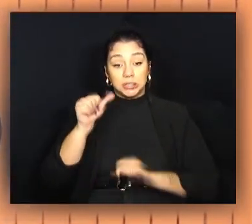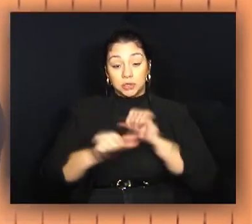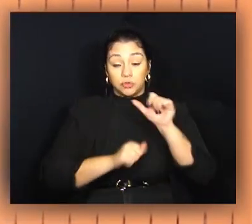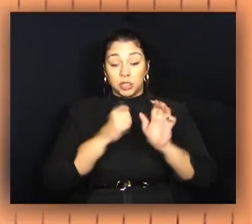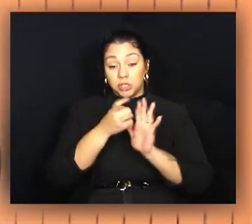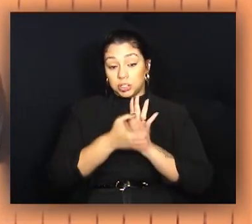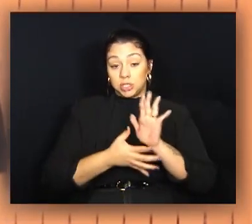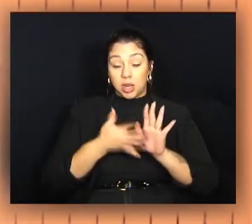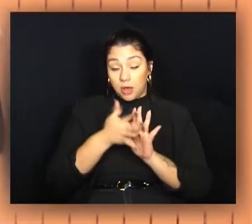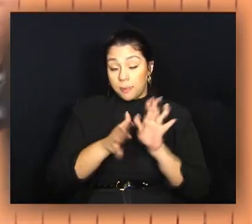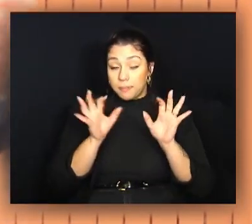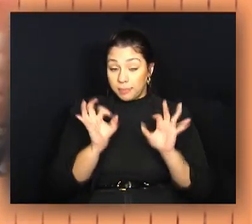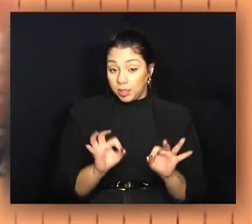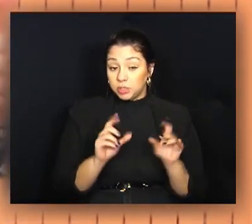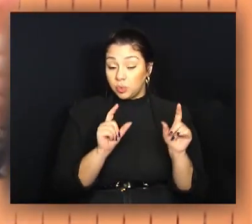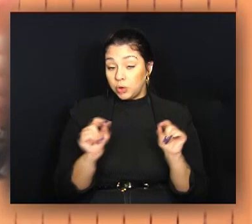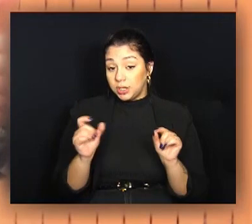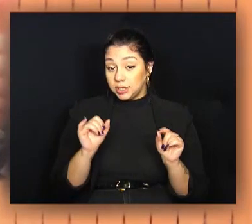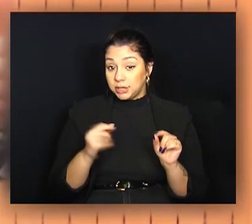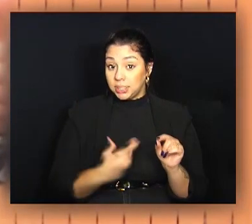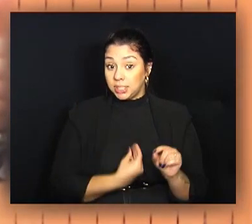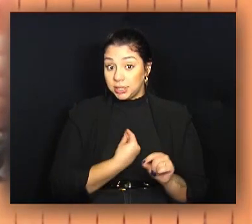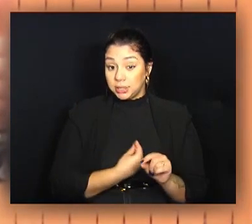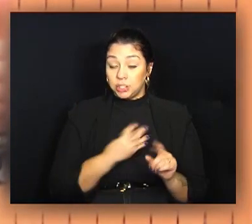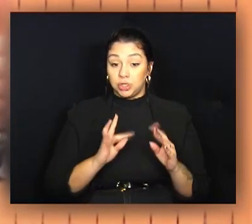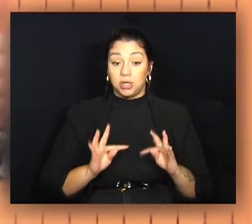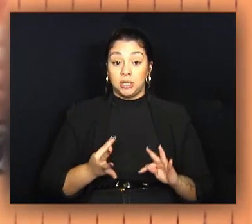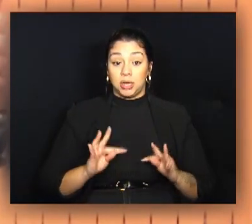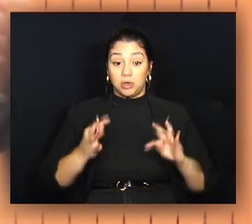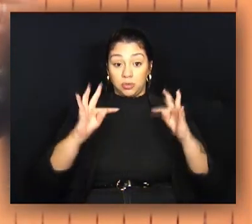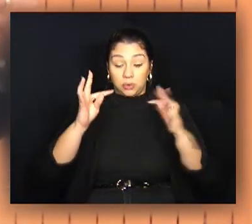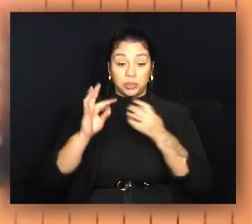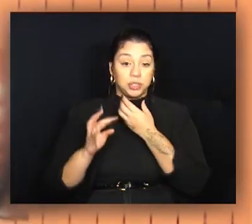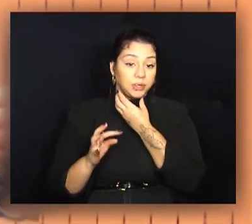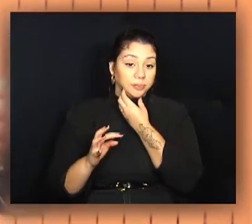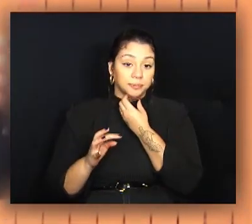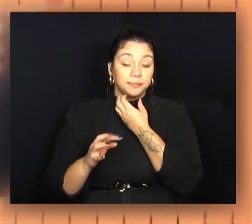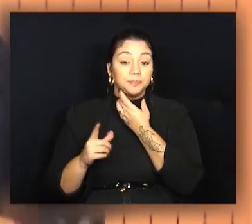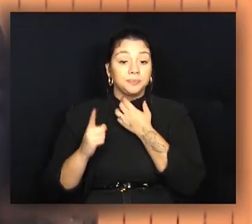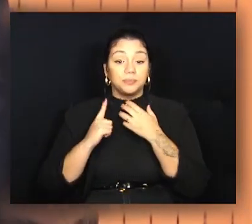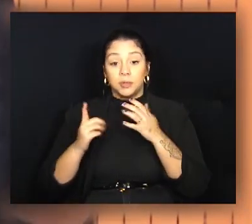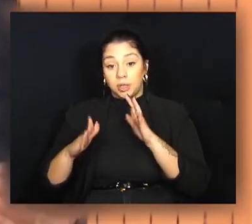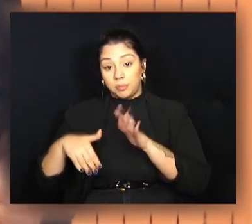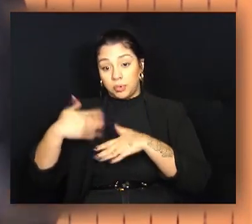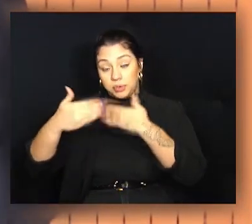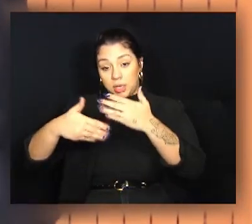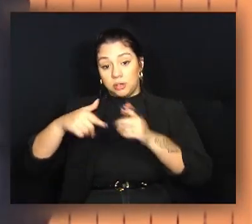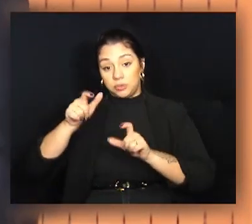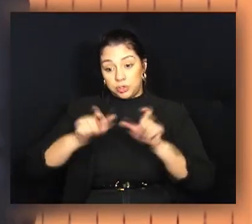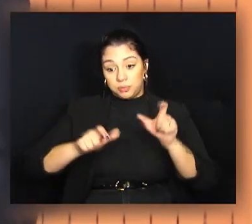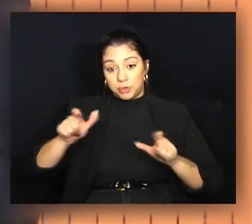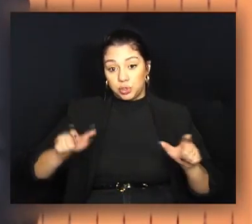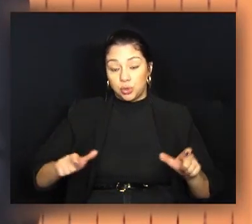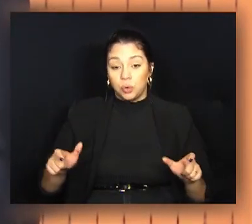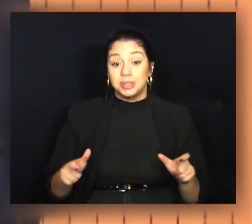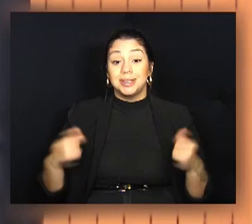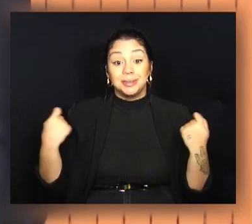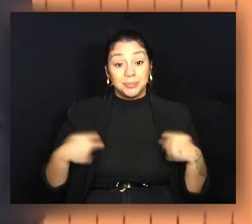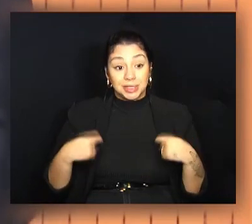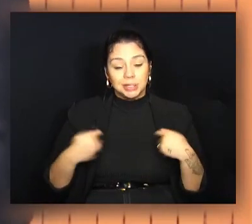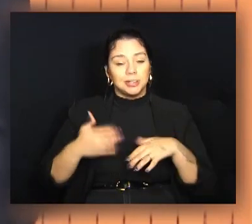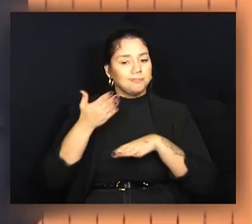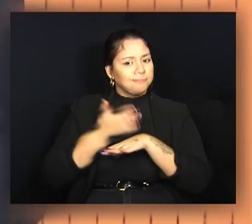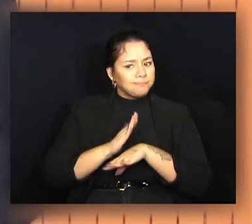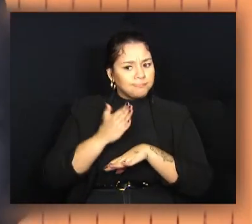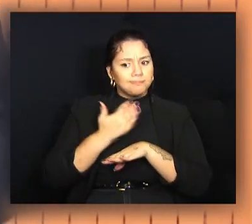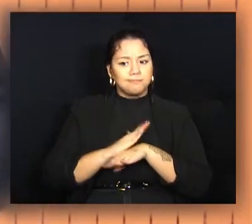ocorre quando existe a tecnologia, existe processos e pessoas que precisam ser treinadas